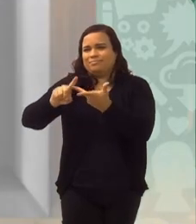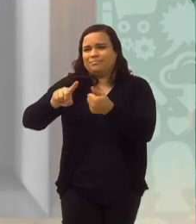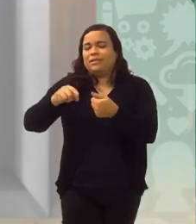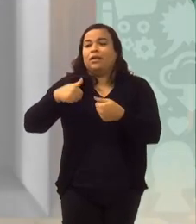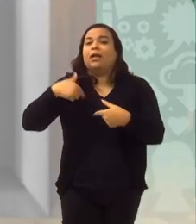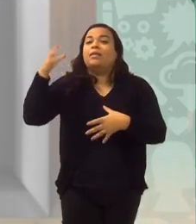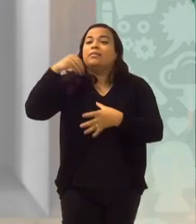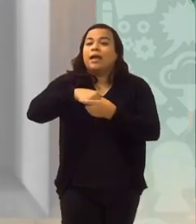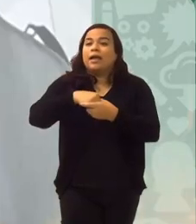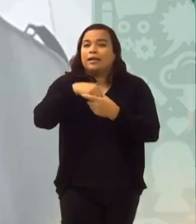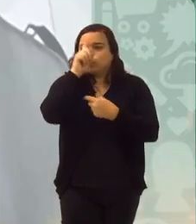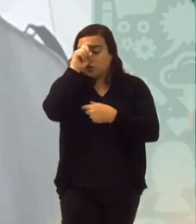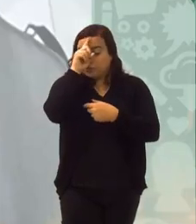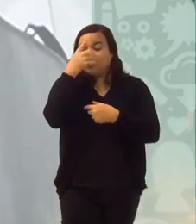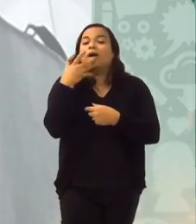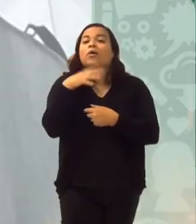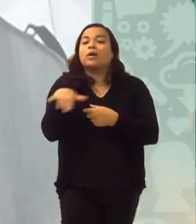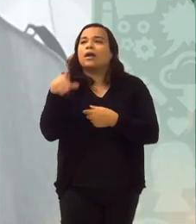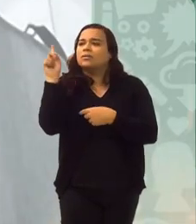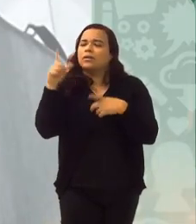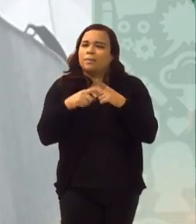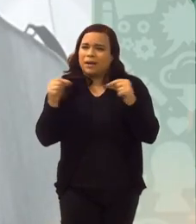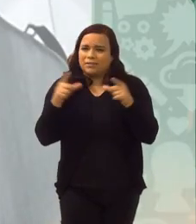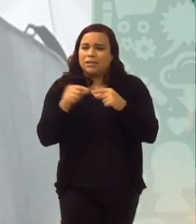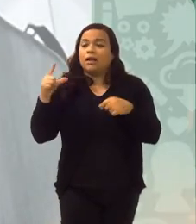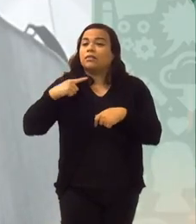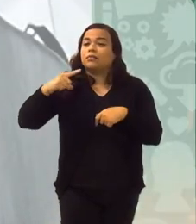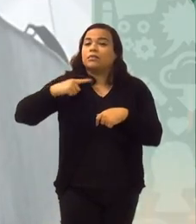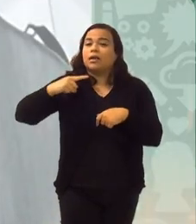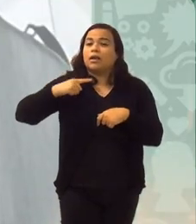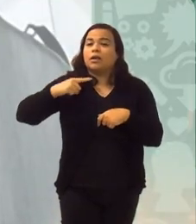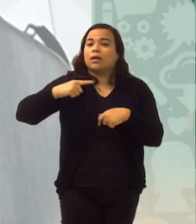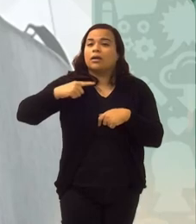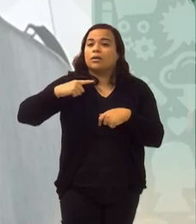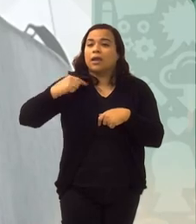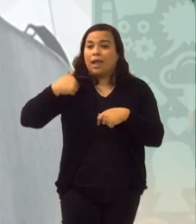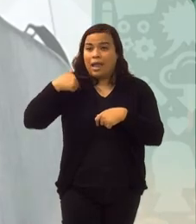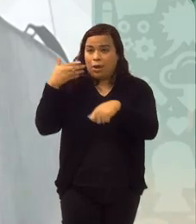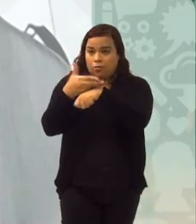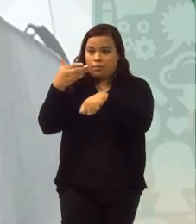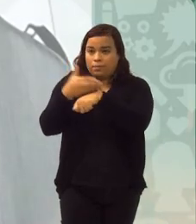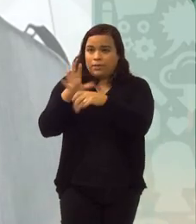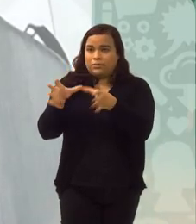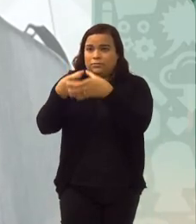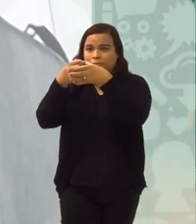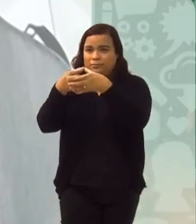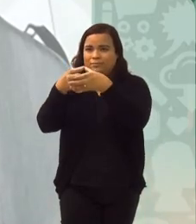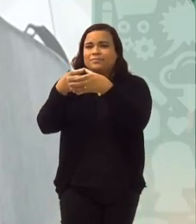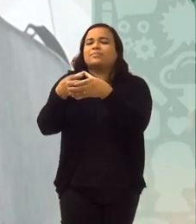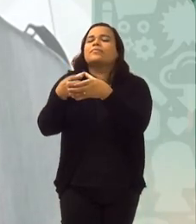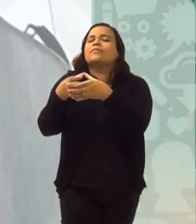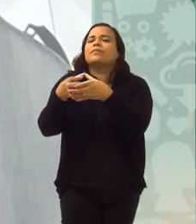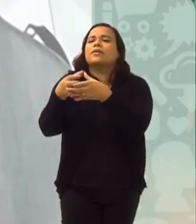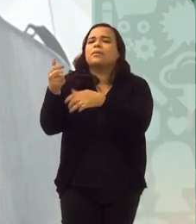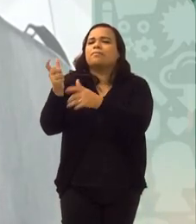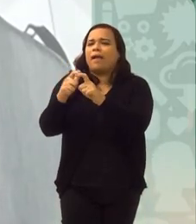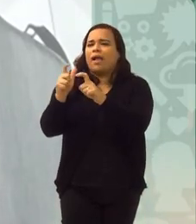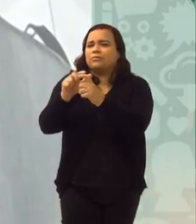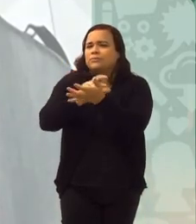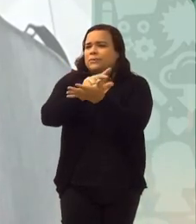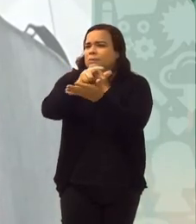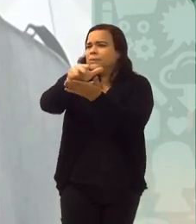especialidades, né? Então, eu vou pensar aqui dentro do Hospital da Criança de Brasília. Eu faço parte de uma